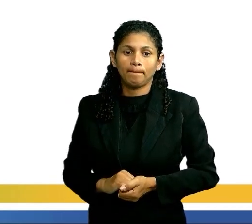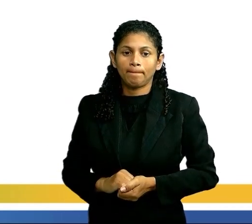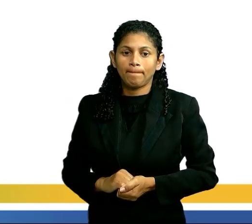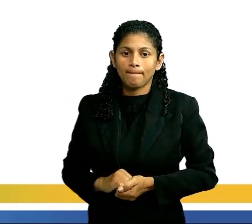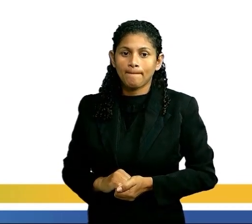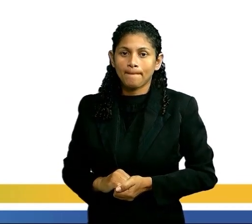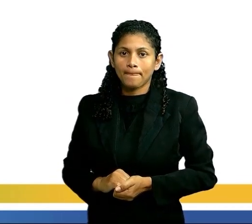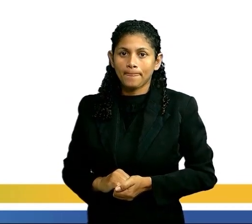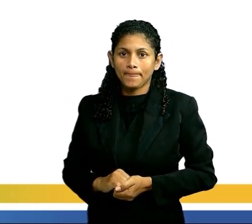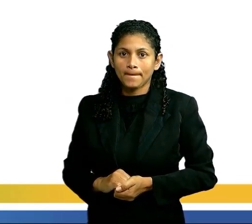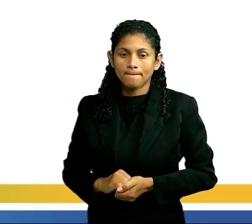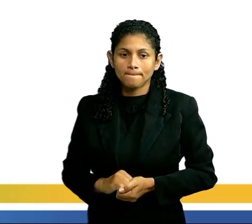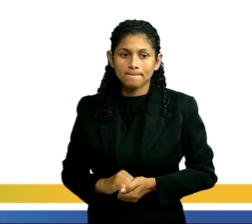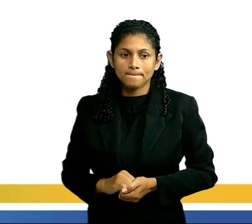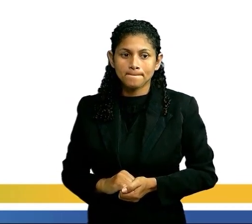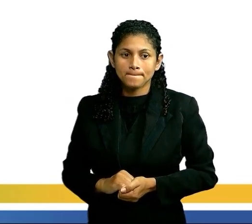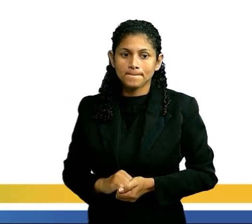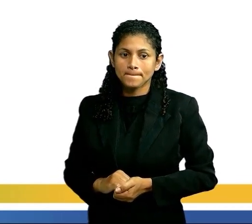Certinho?